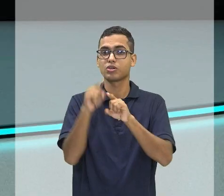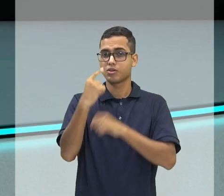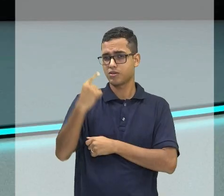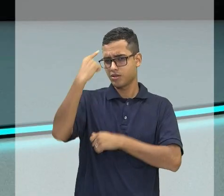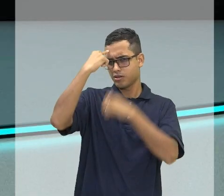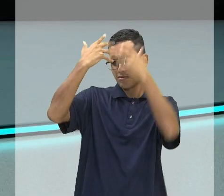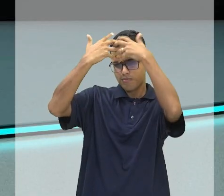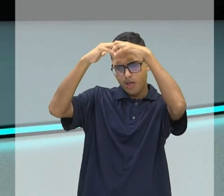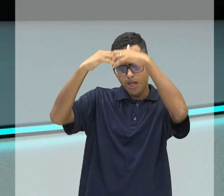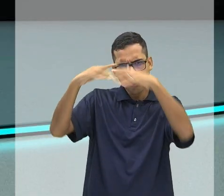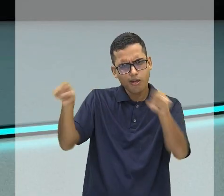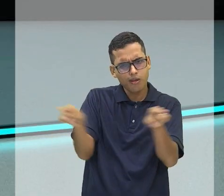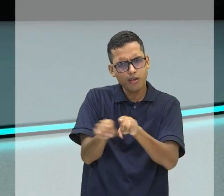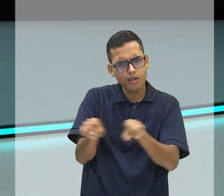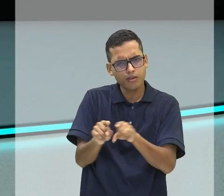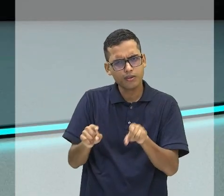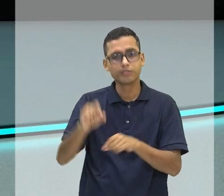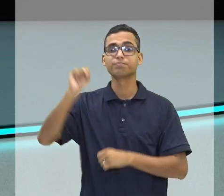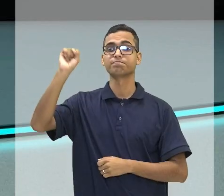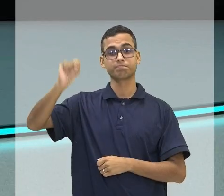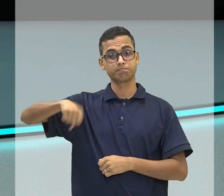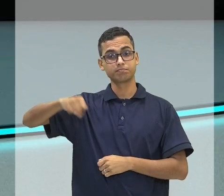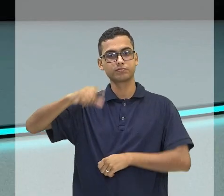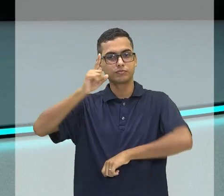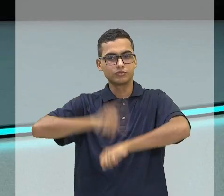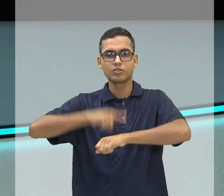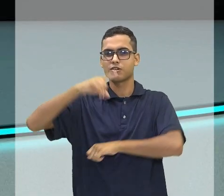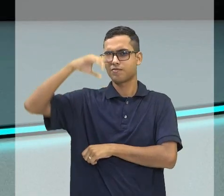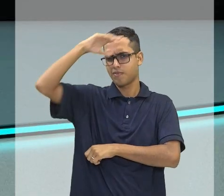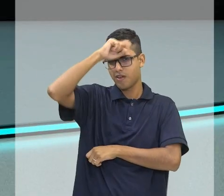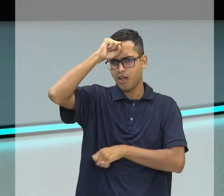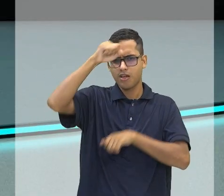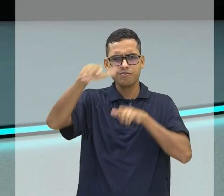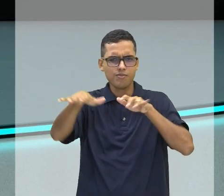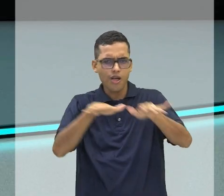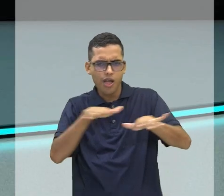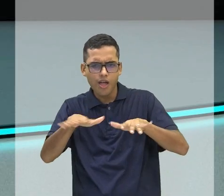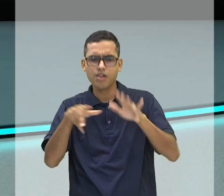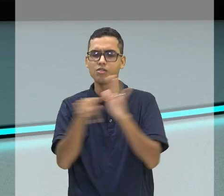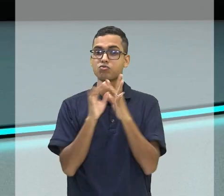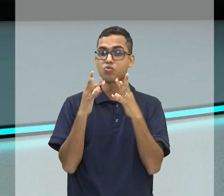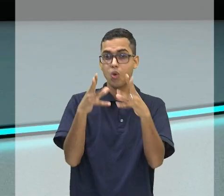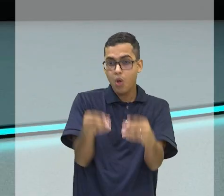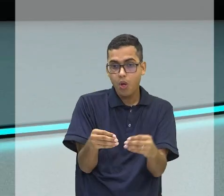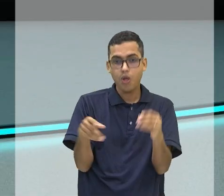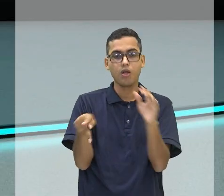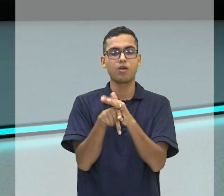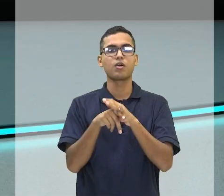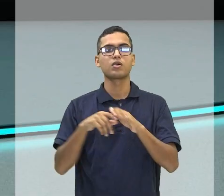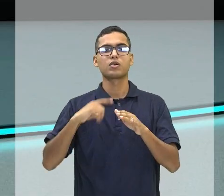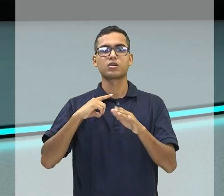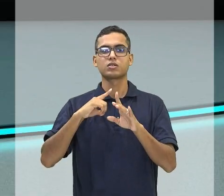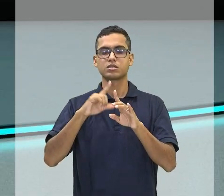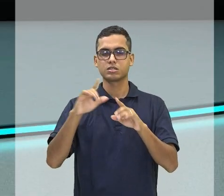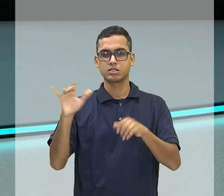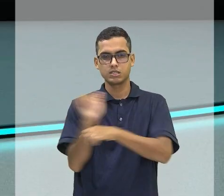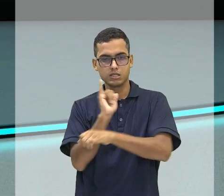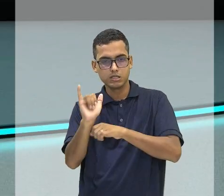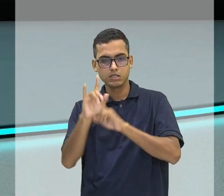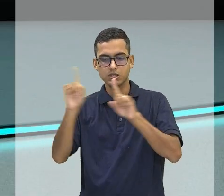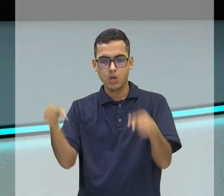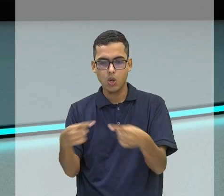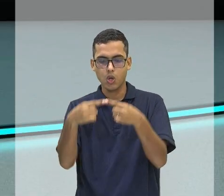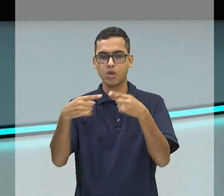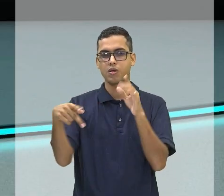professora? Sim, porque na hora que você está aprendendo todos os movimentos e técnicas relacionadas ao karatê, você está